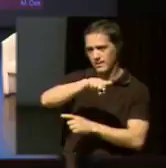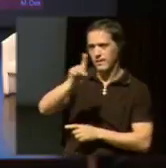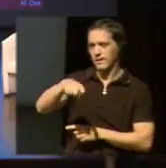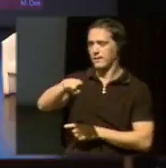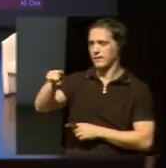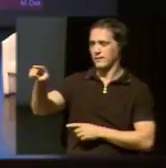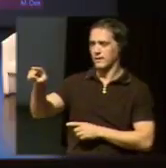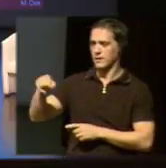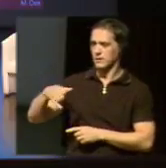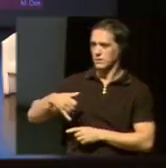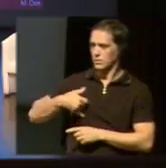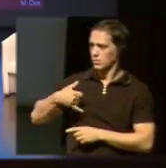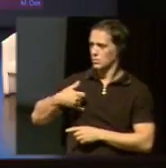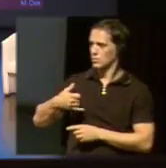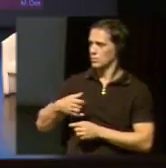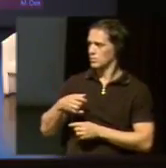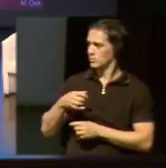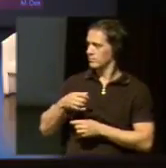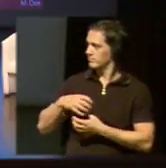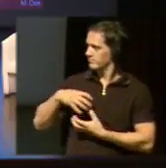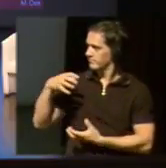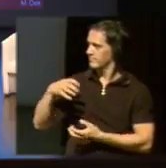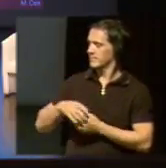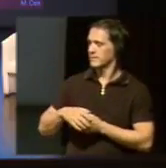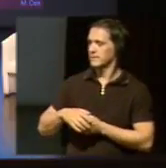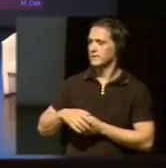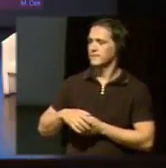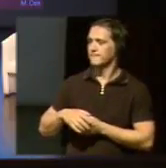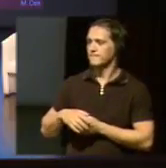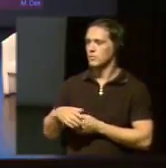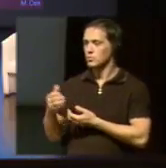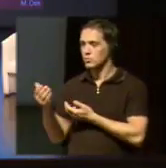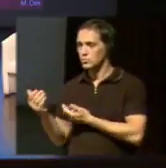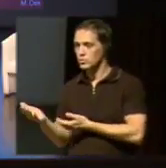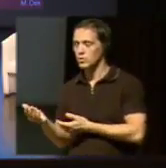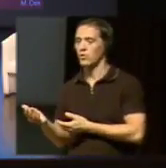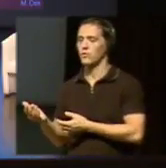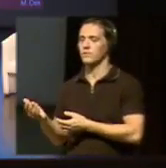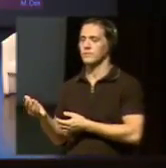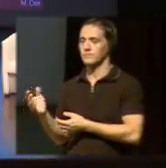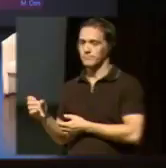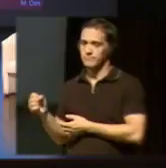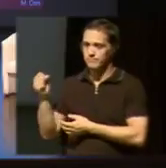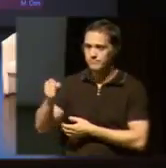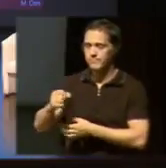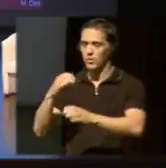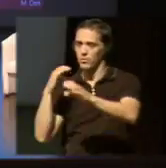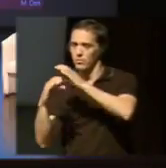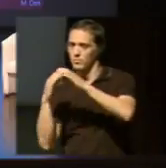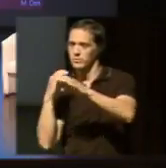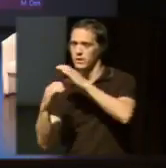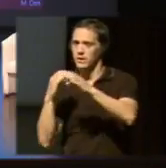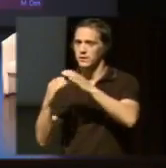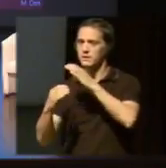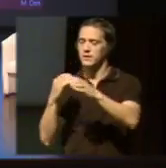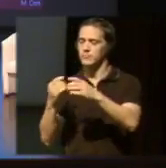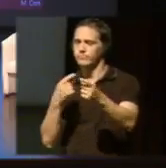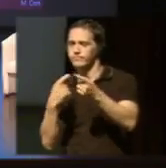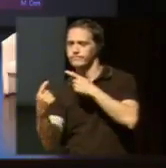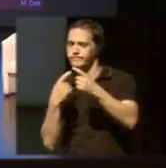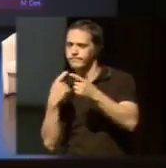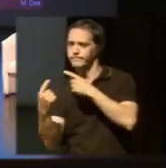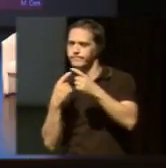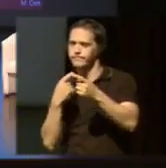para os idosos e também para mais jovens, e assim fomentar o diálogo entre jovens e idosos. E